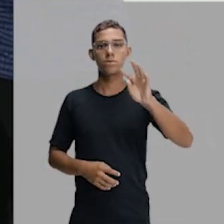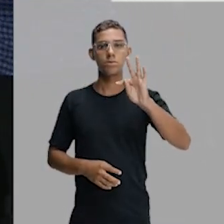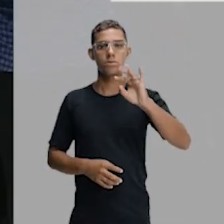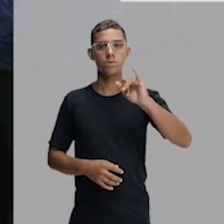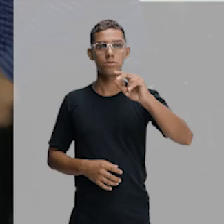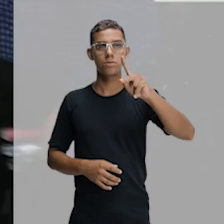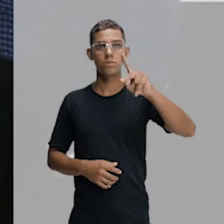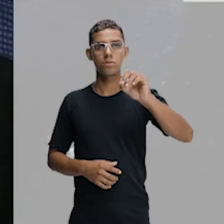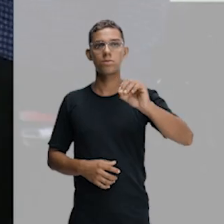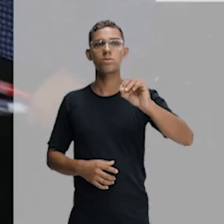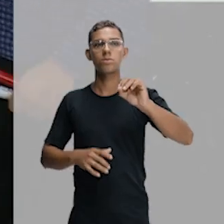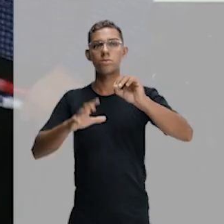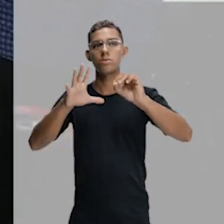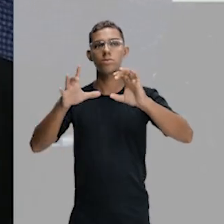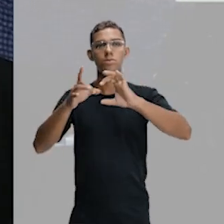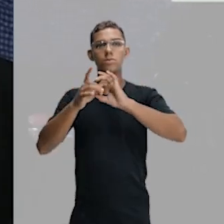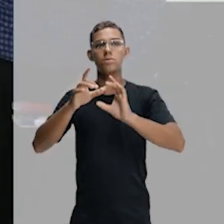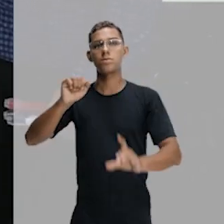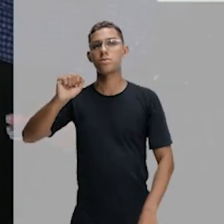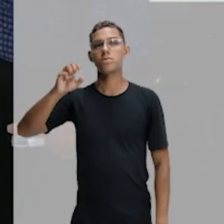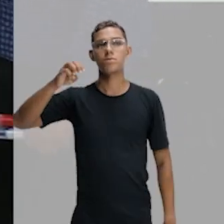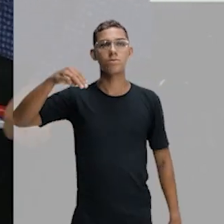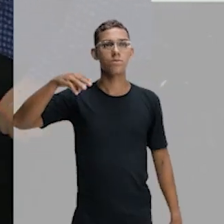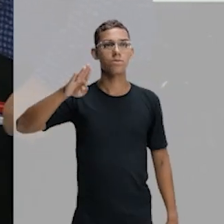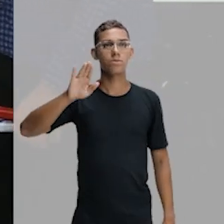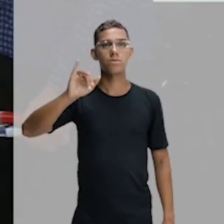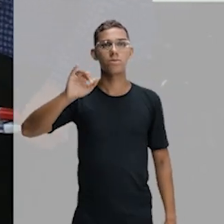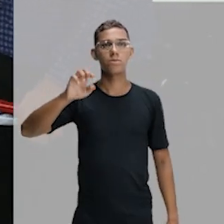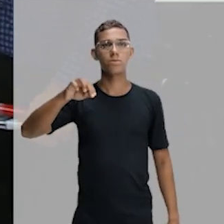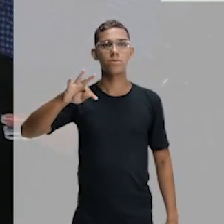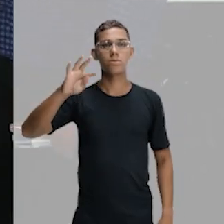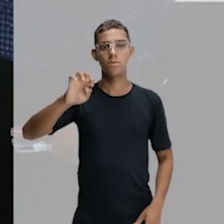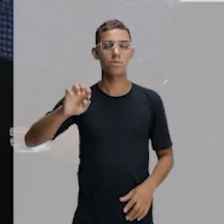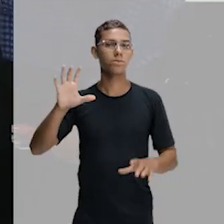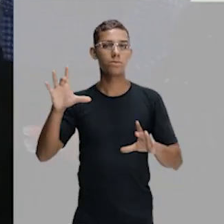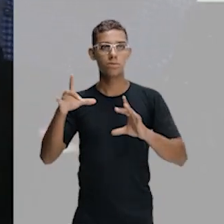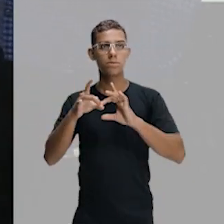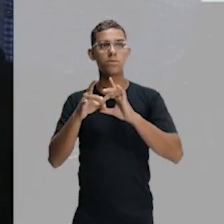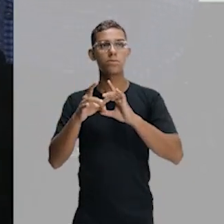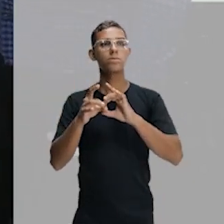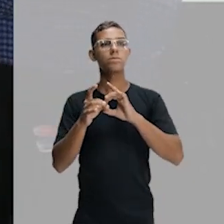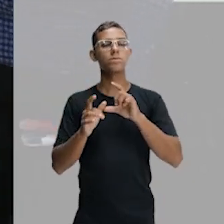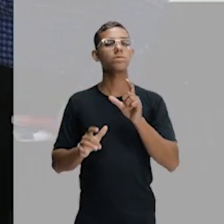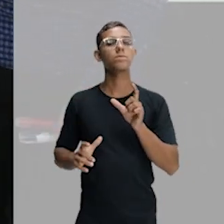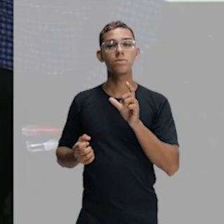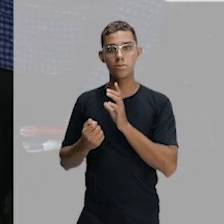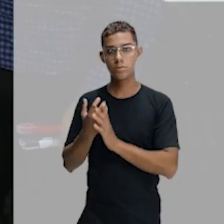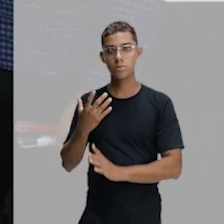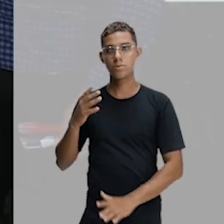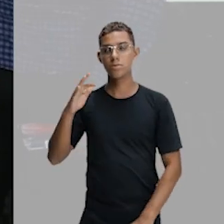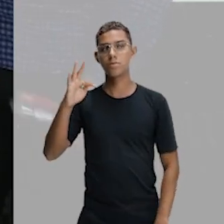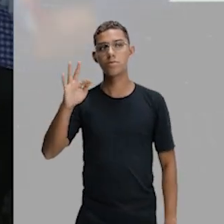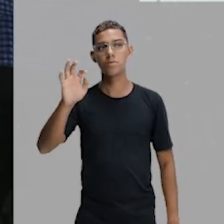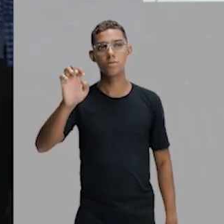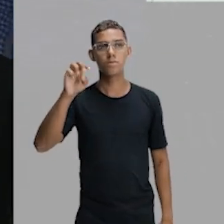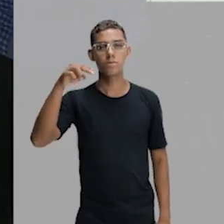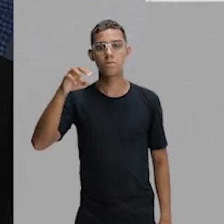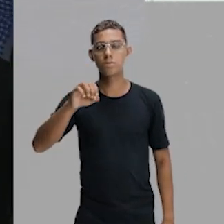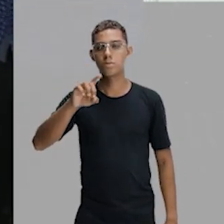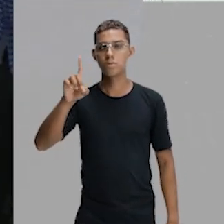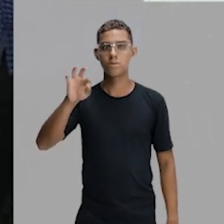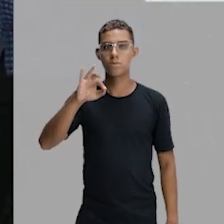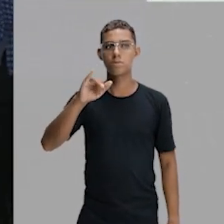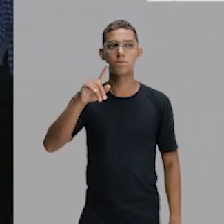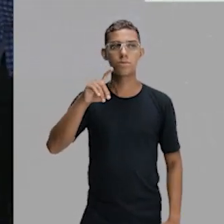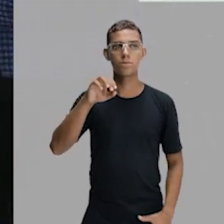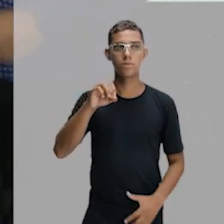seja, os nossos genes interagem com o ambiente para expressar as nossas características